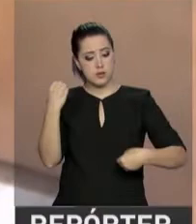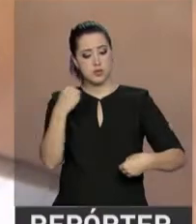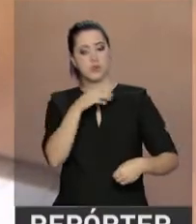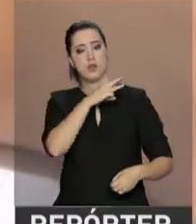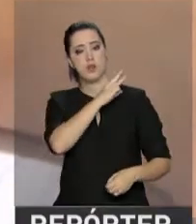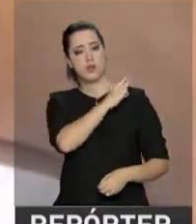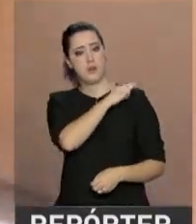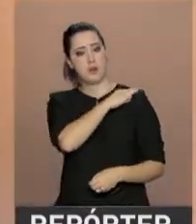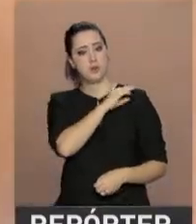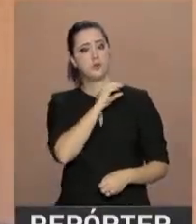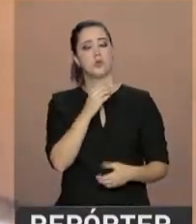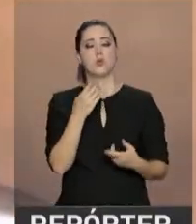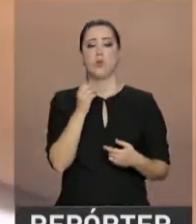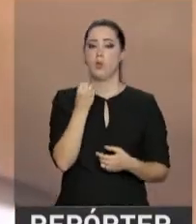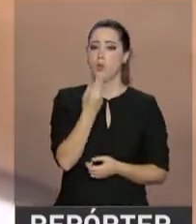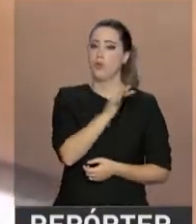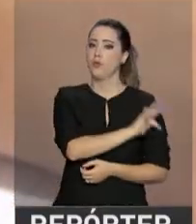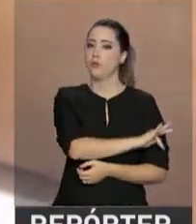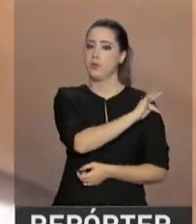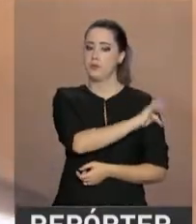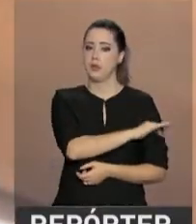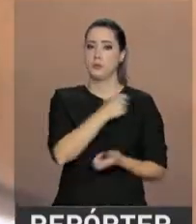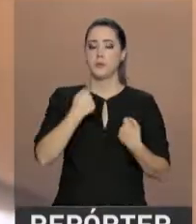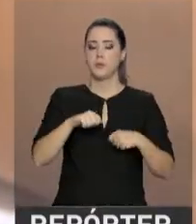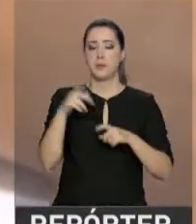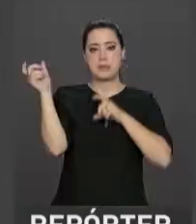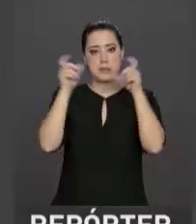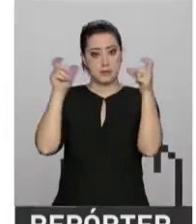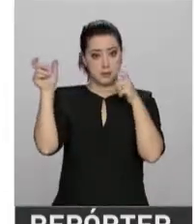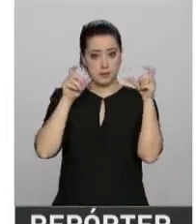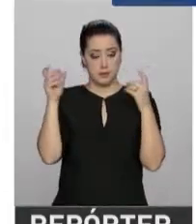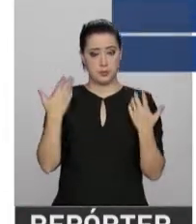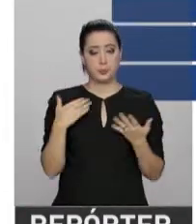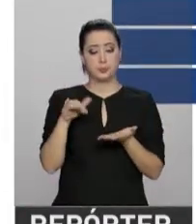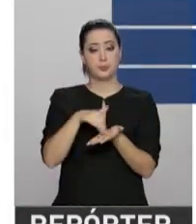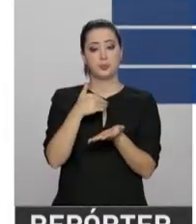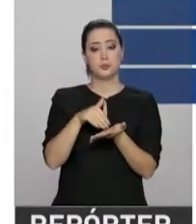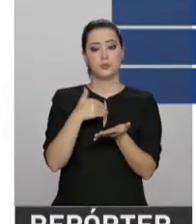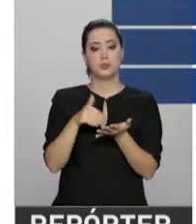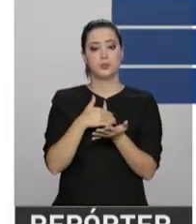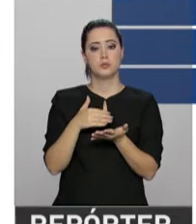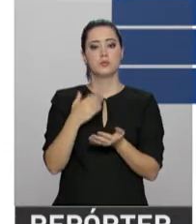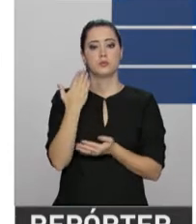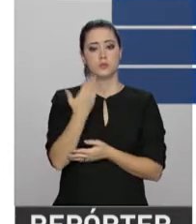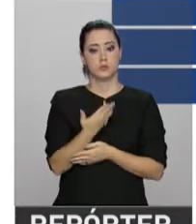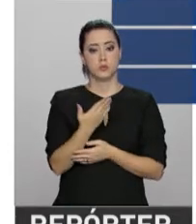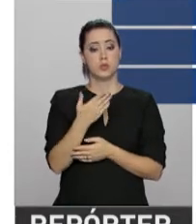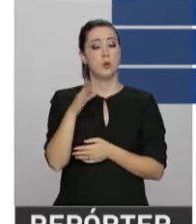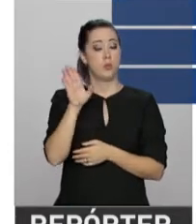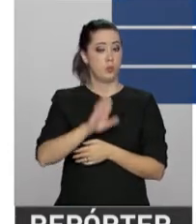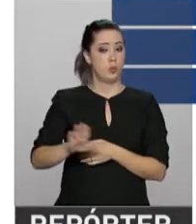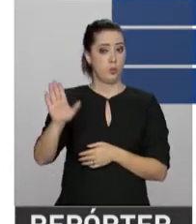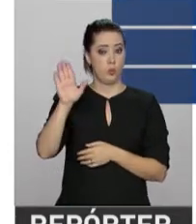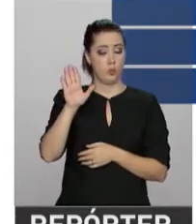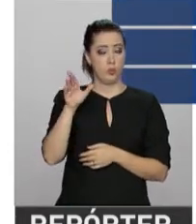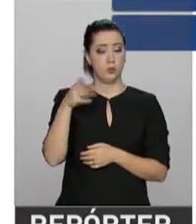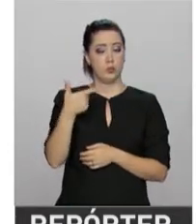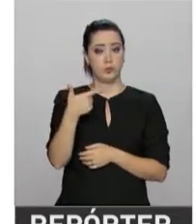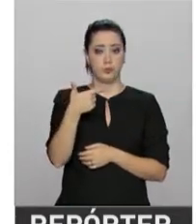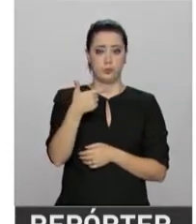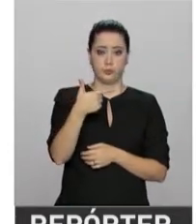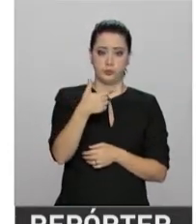do ensino médio ou fundamental deve ficar atento as inscrições para o ensejo nacional de 2018